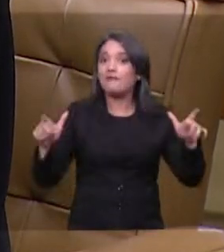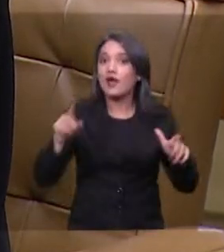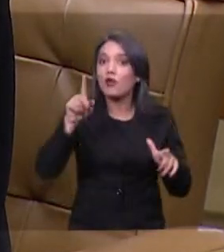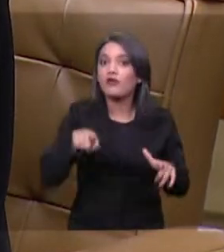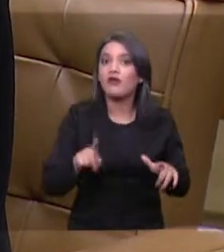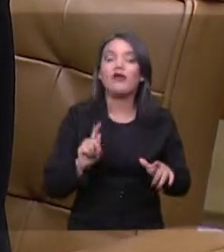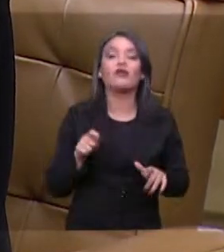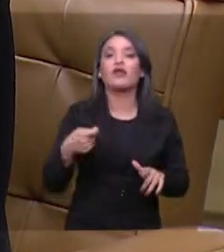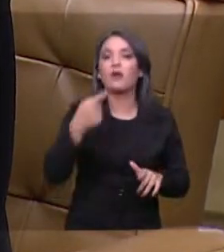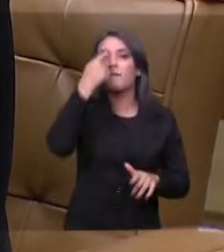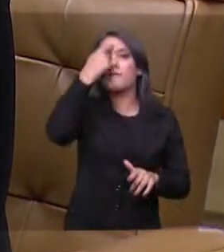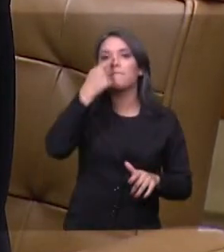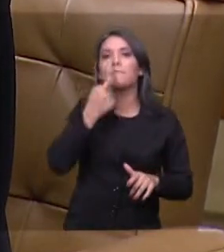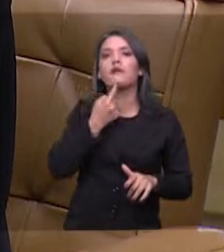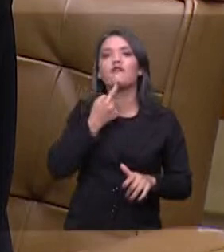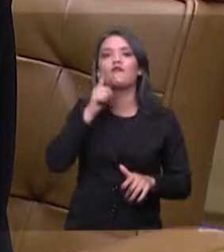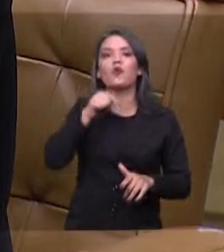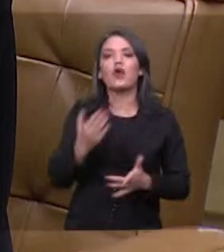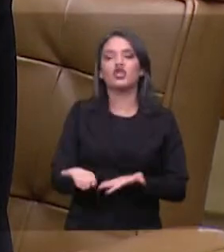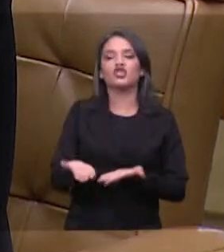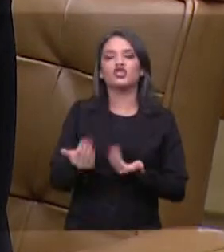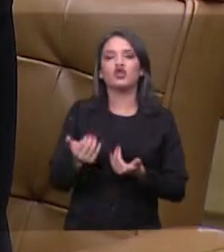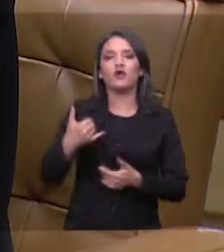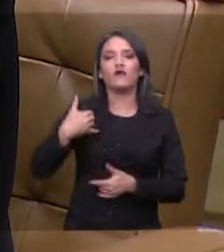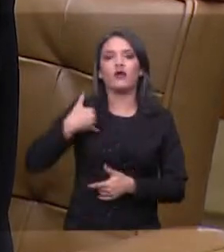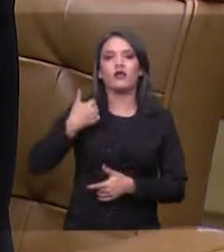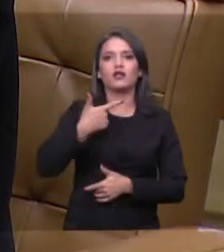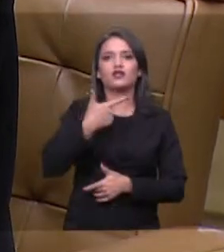jovens de até 29 anos de idade,